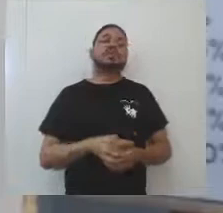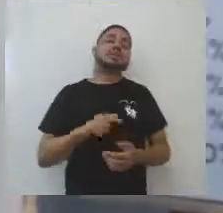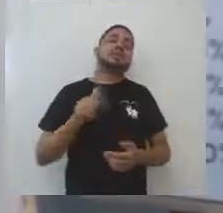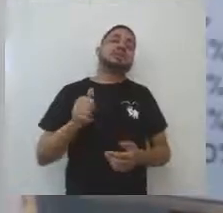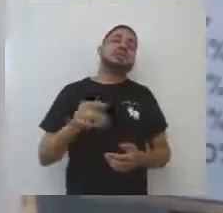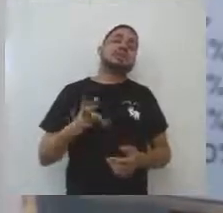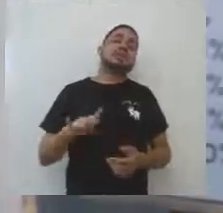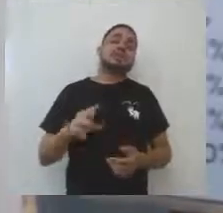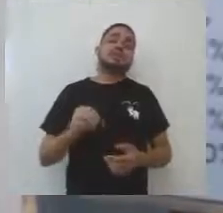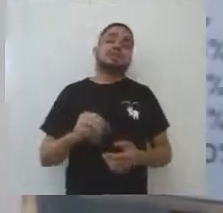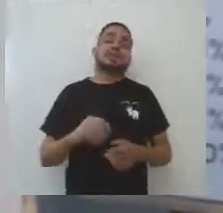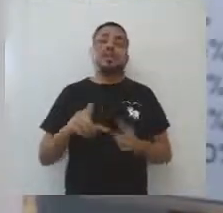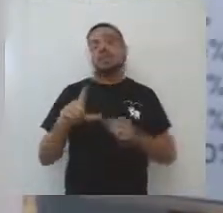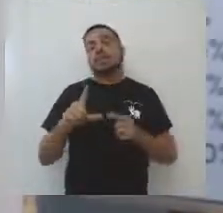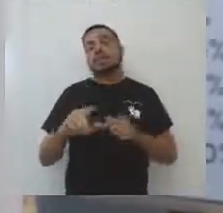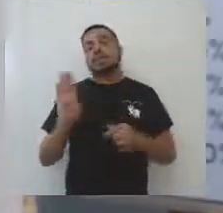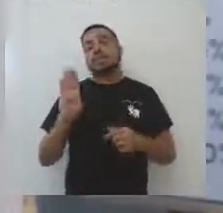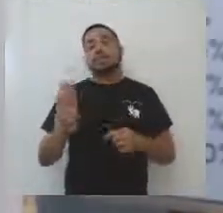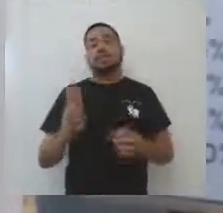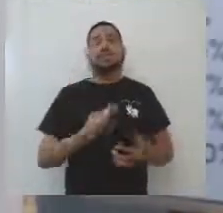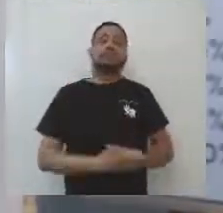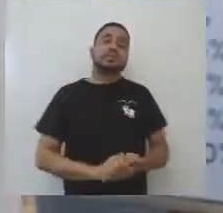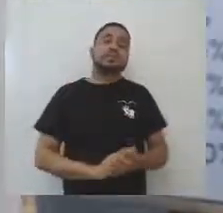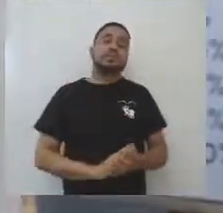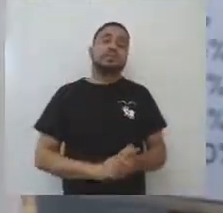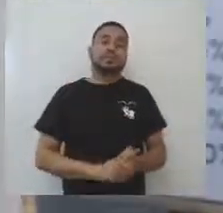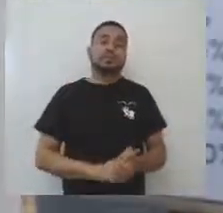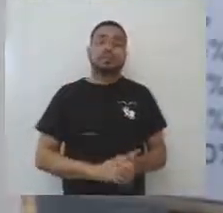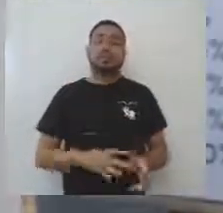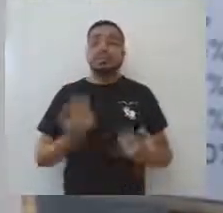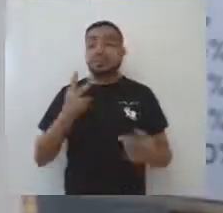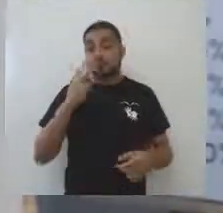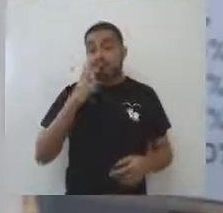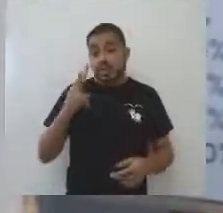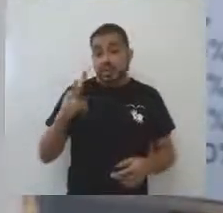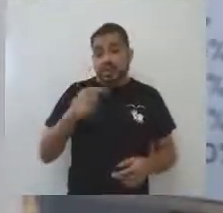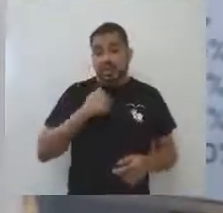letra B. Acabou o problema, tá? Então veja,